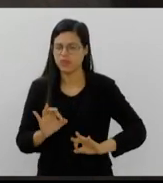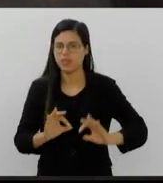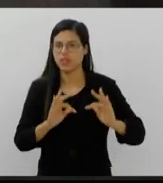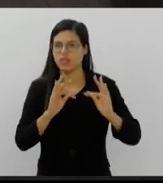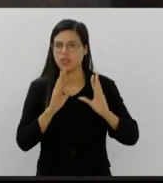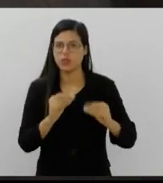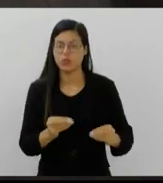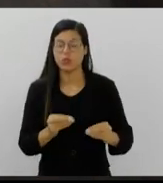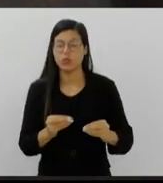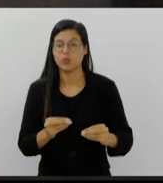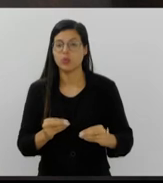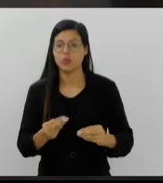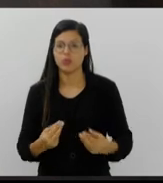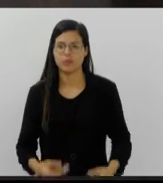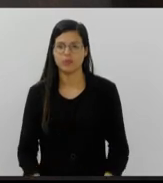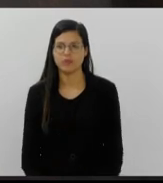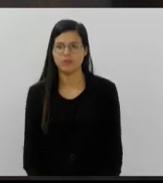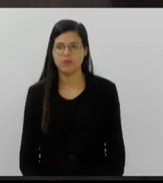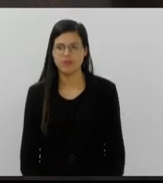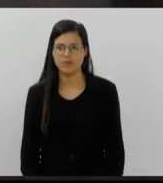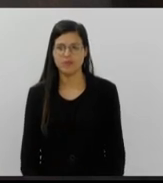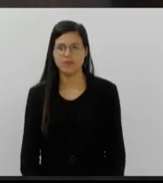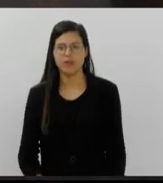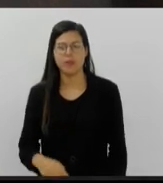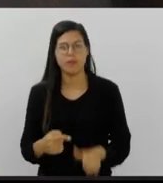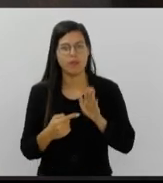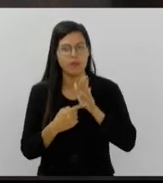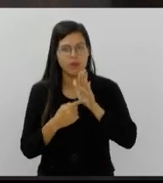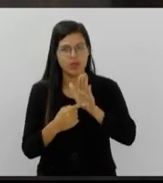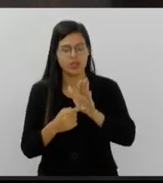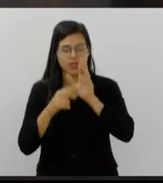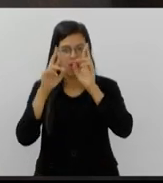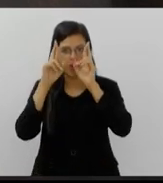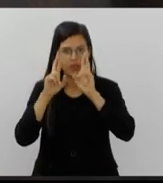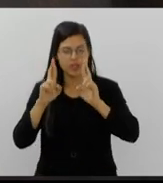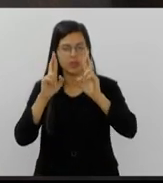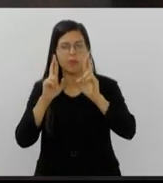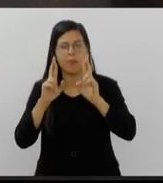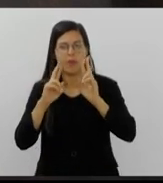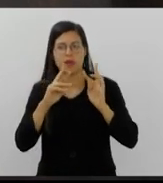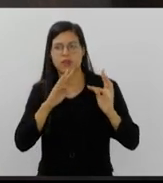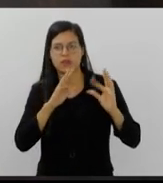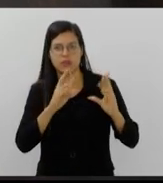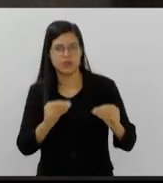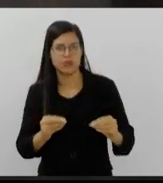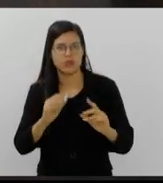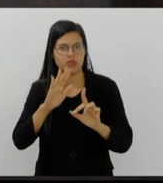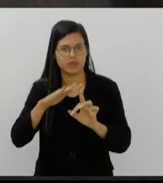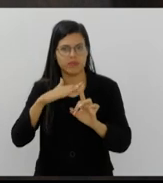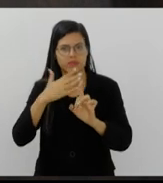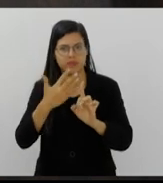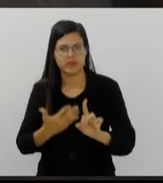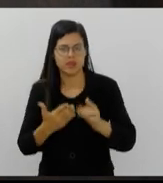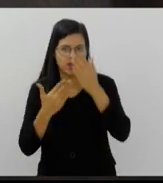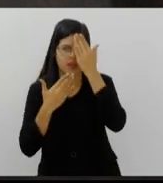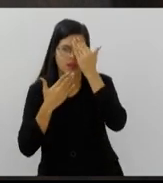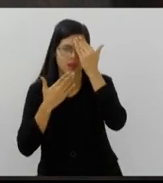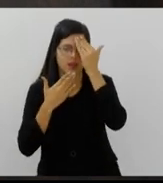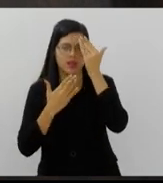E deixar aqui reiterado o nosso respeito a todas as homenageadas e